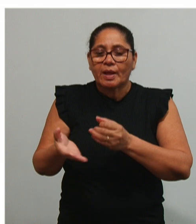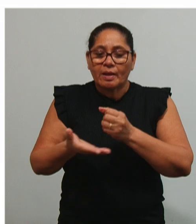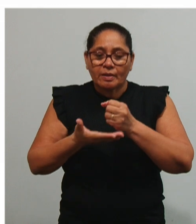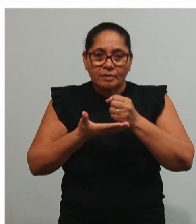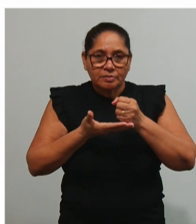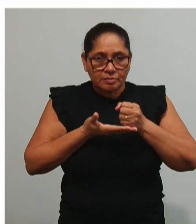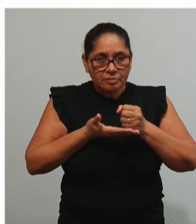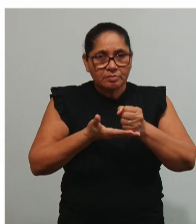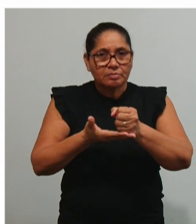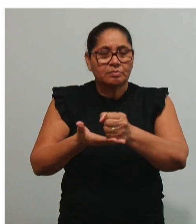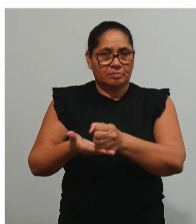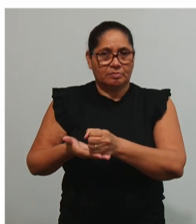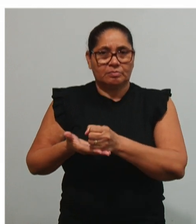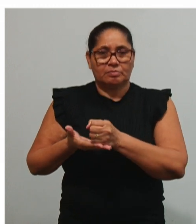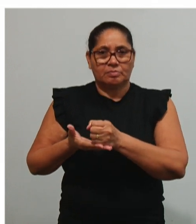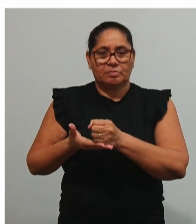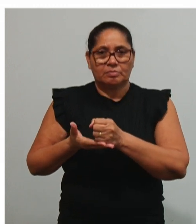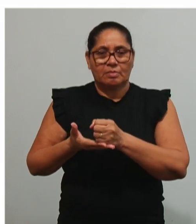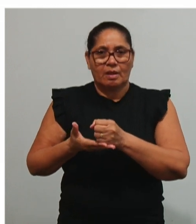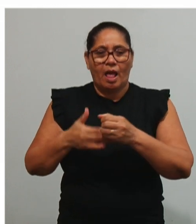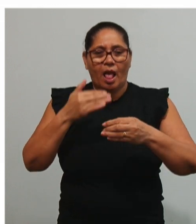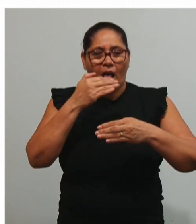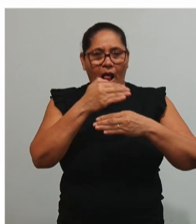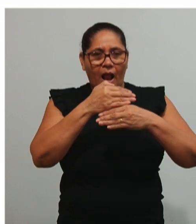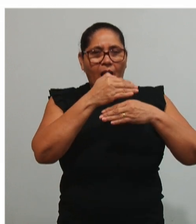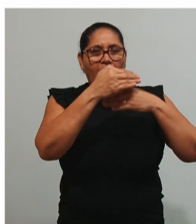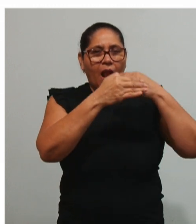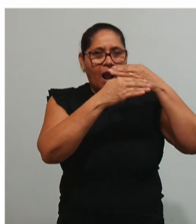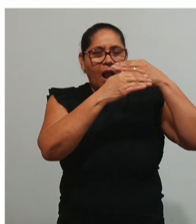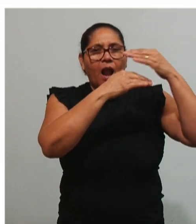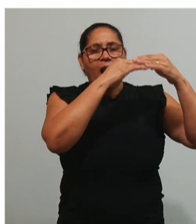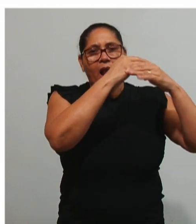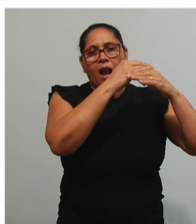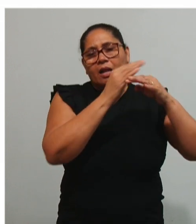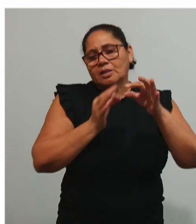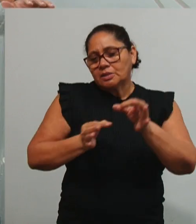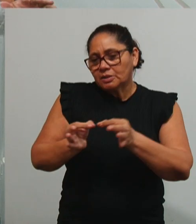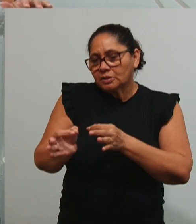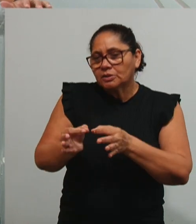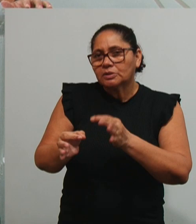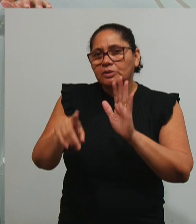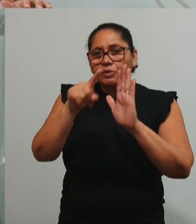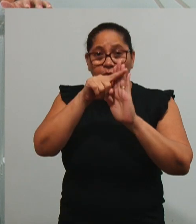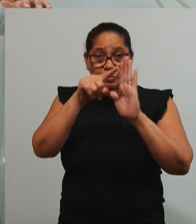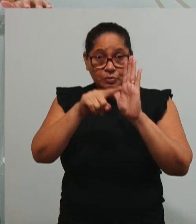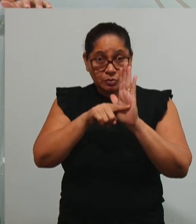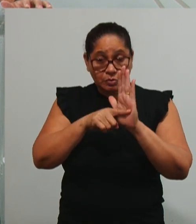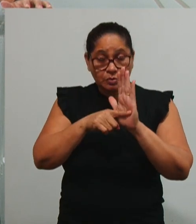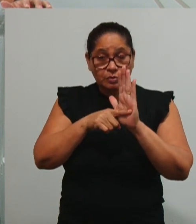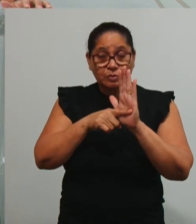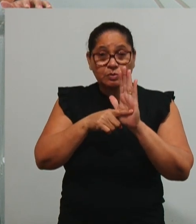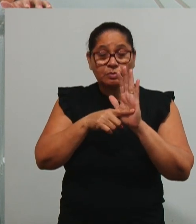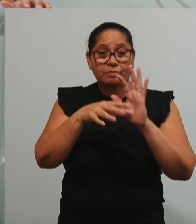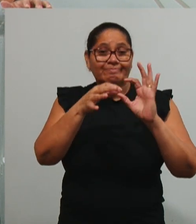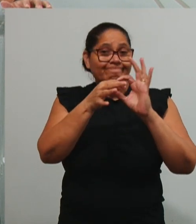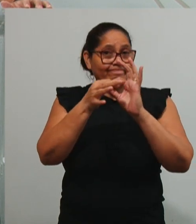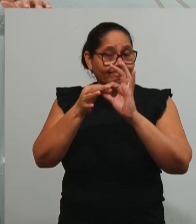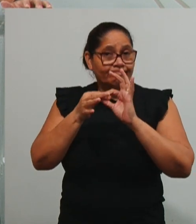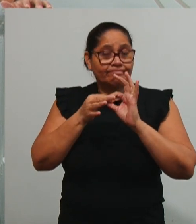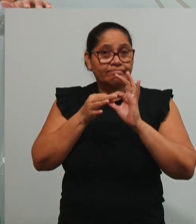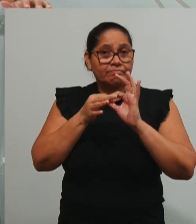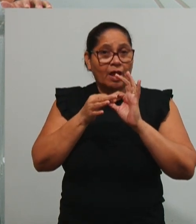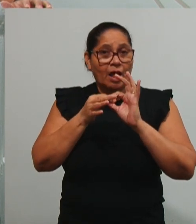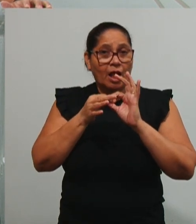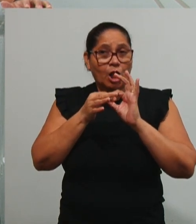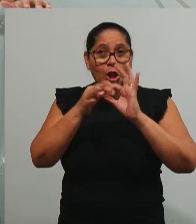base para que você construa a partir dele planos, né, e programas articulados,